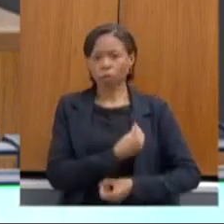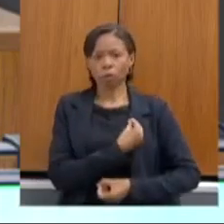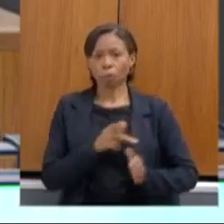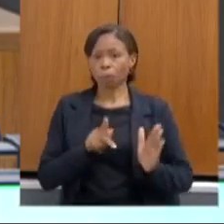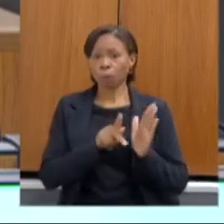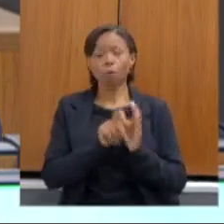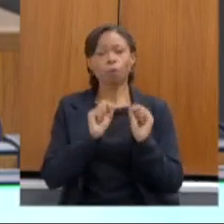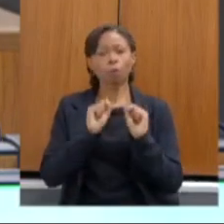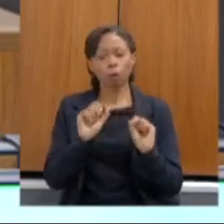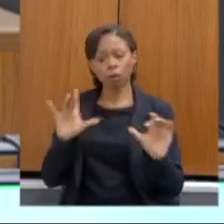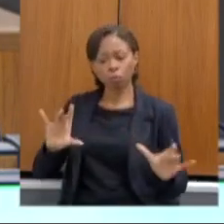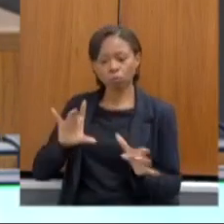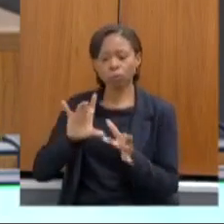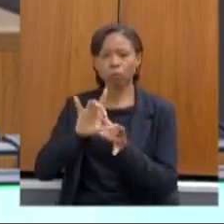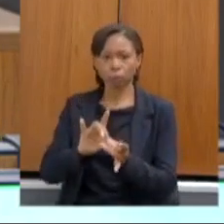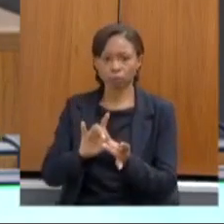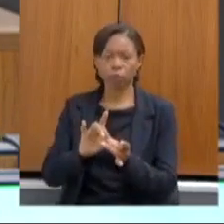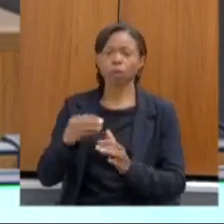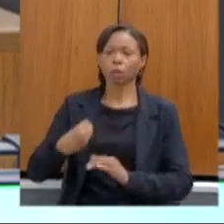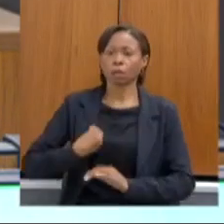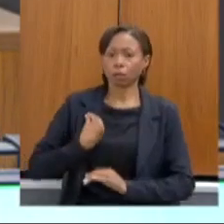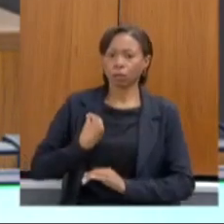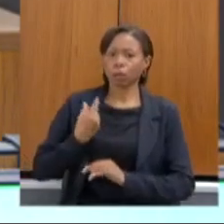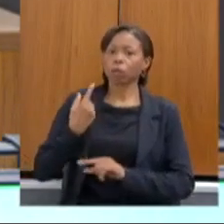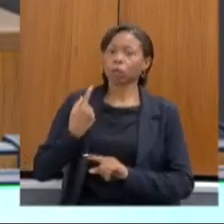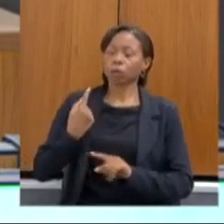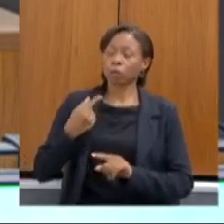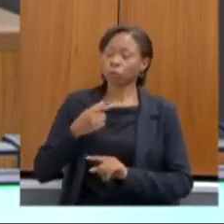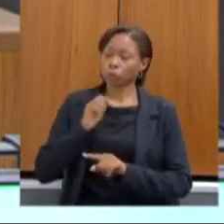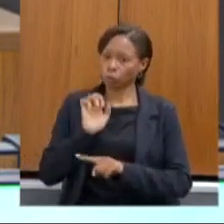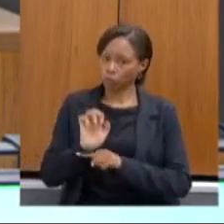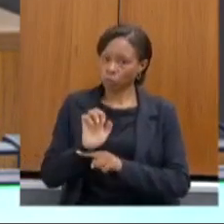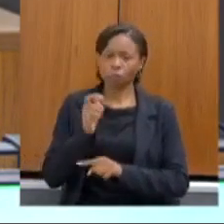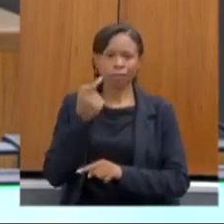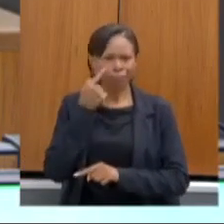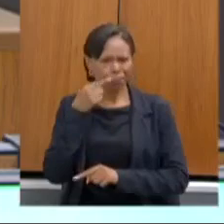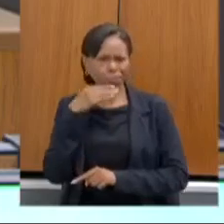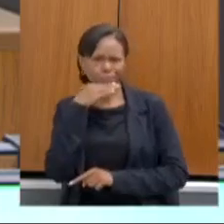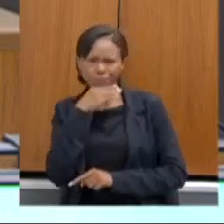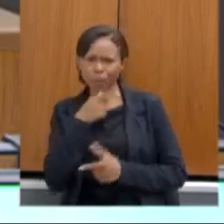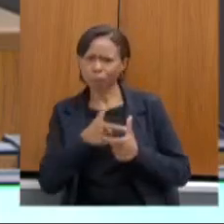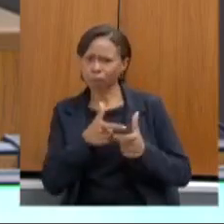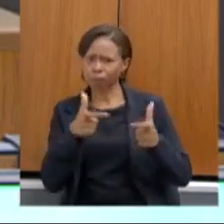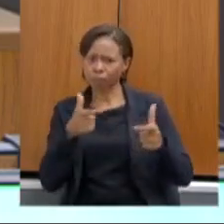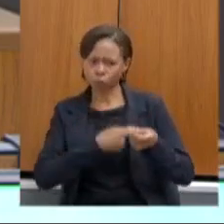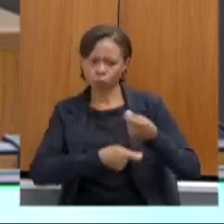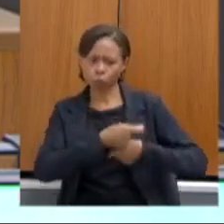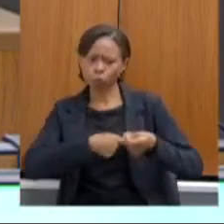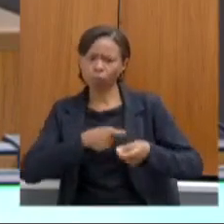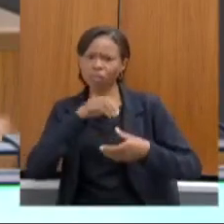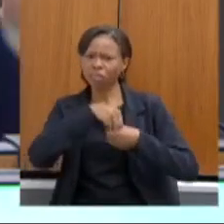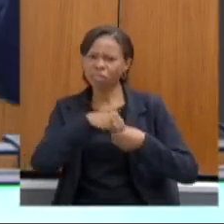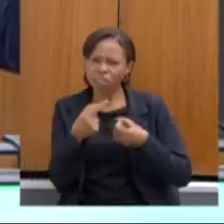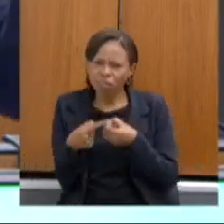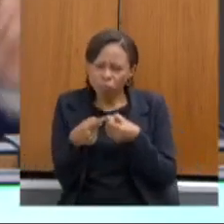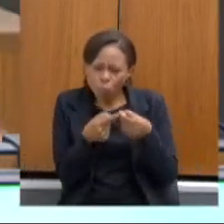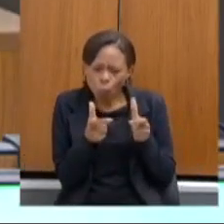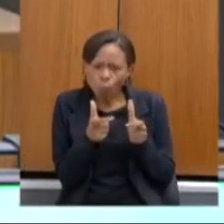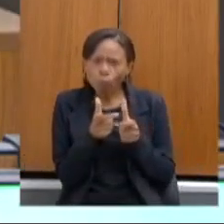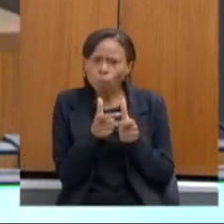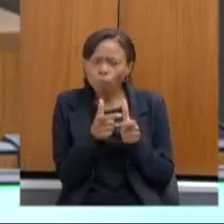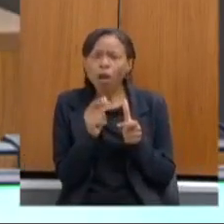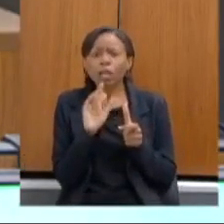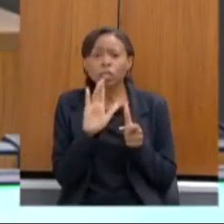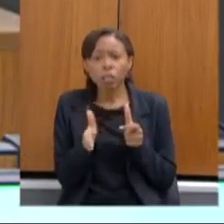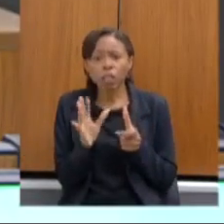e se nós percebemos a maioria dos comércios né de um pequeno município estão